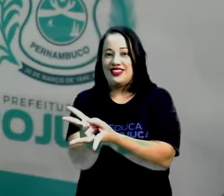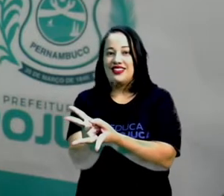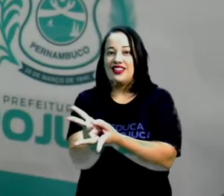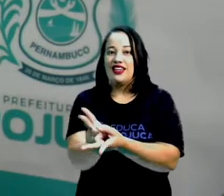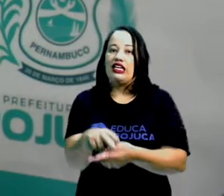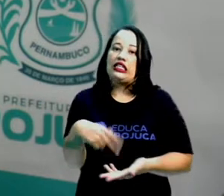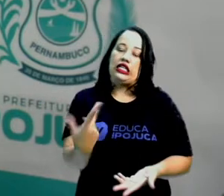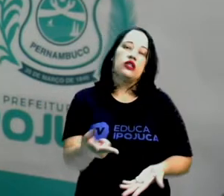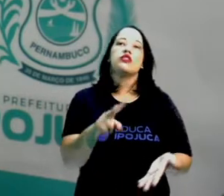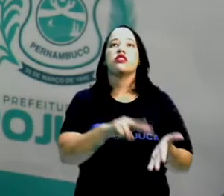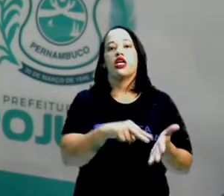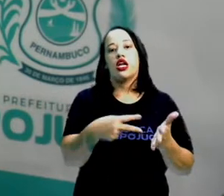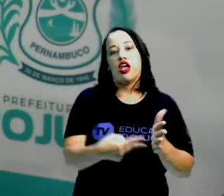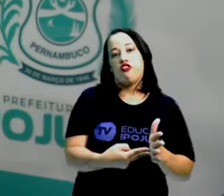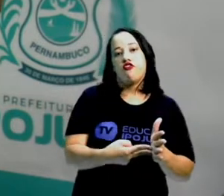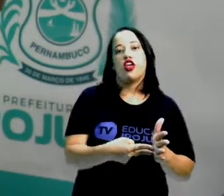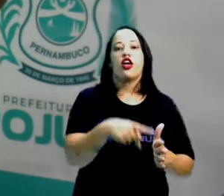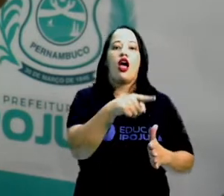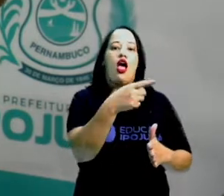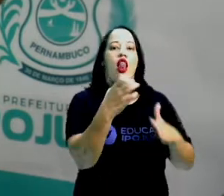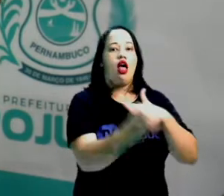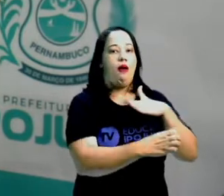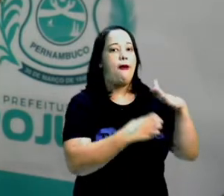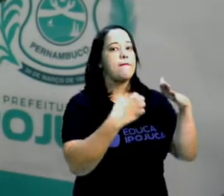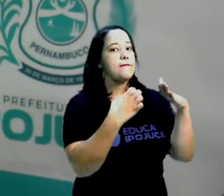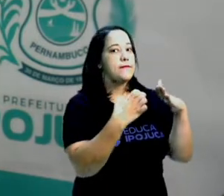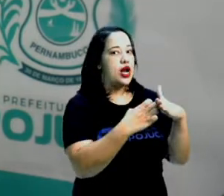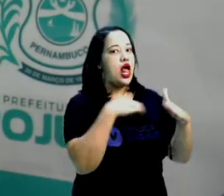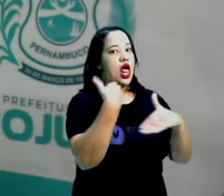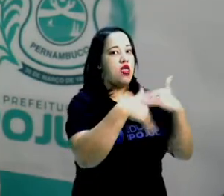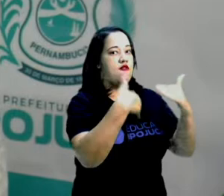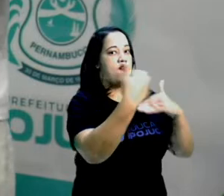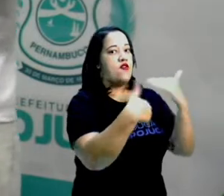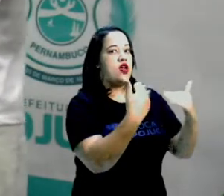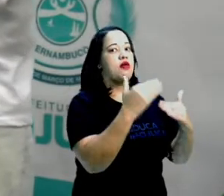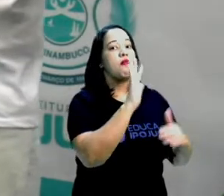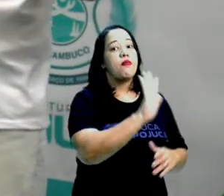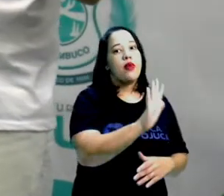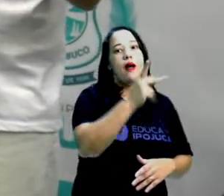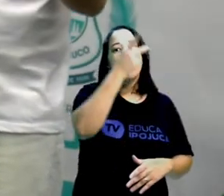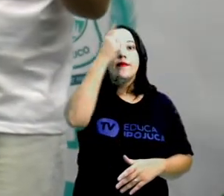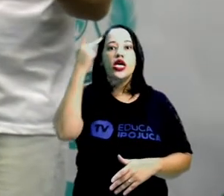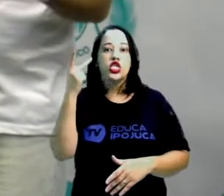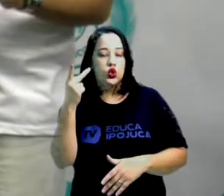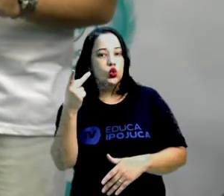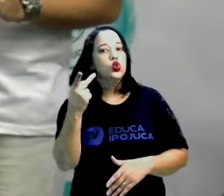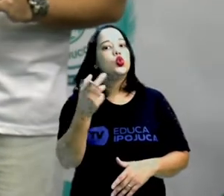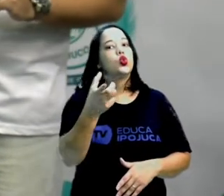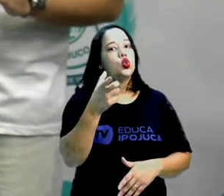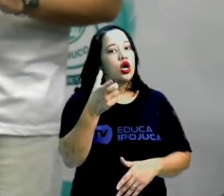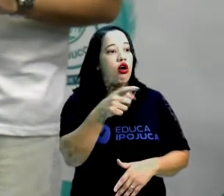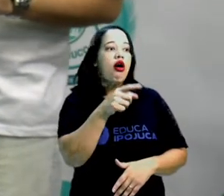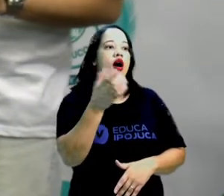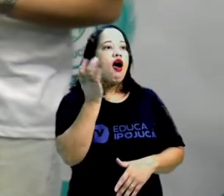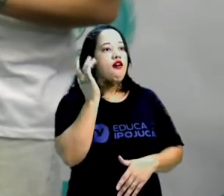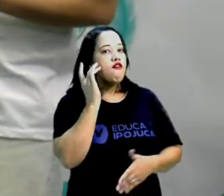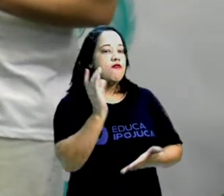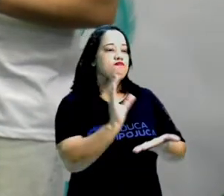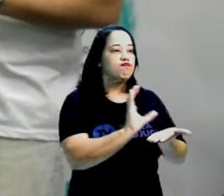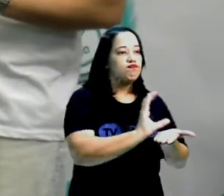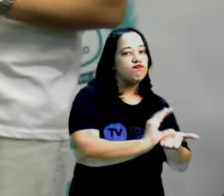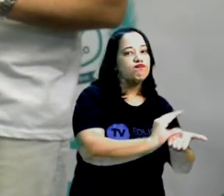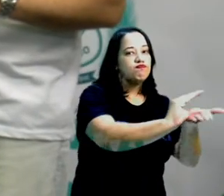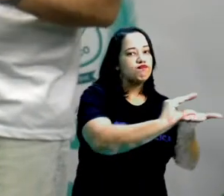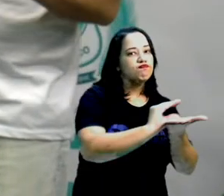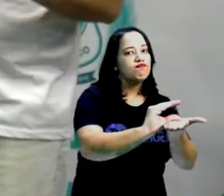não significava necessariamente que a empresa estava crescendo, mas que tinha muita gente especulando, tá certo, no mercado